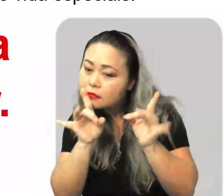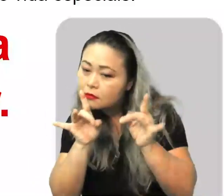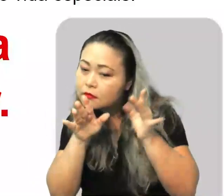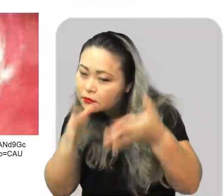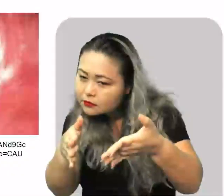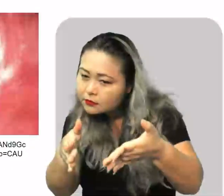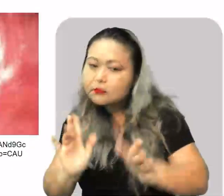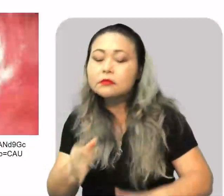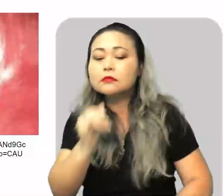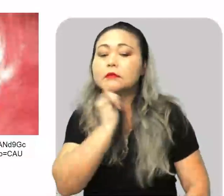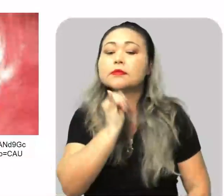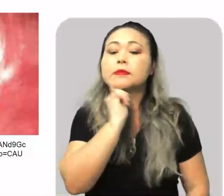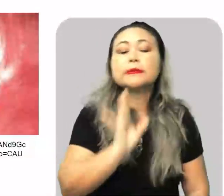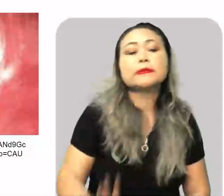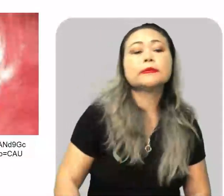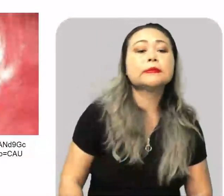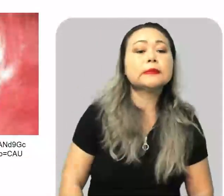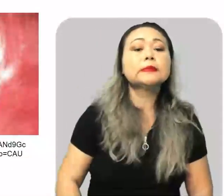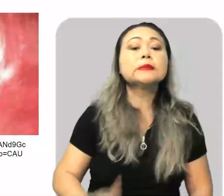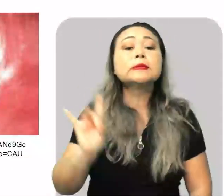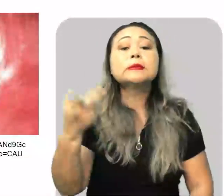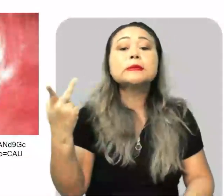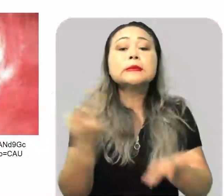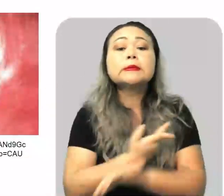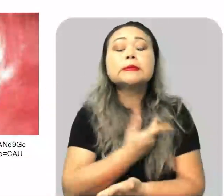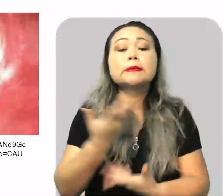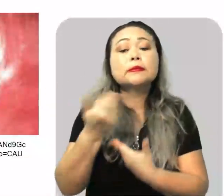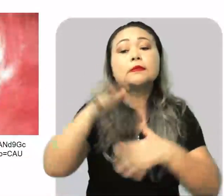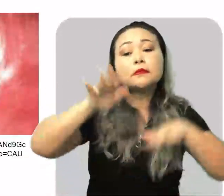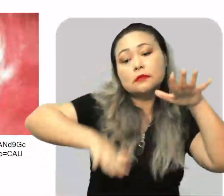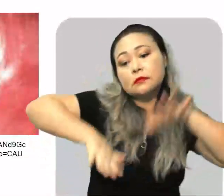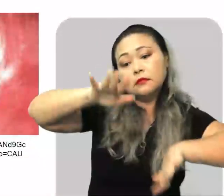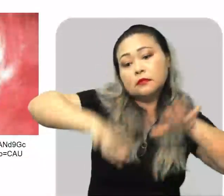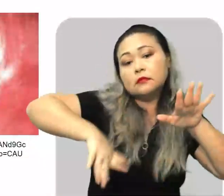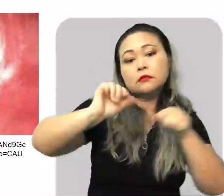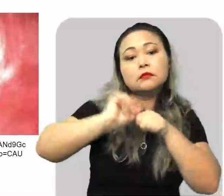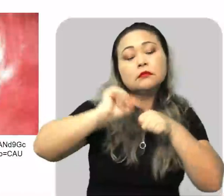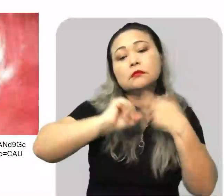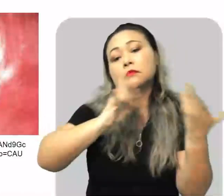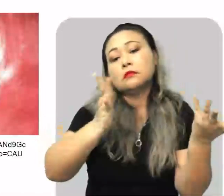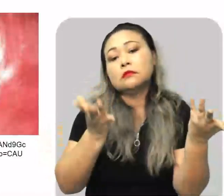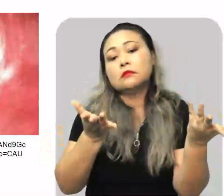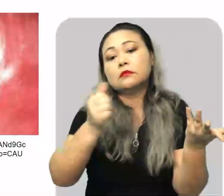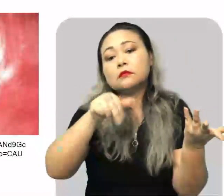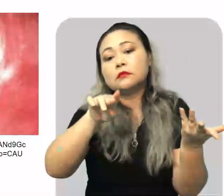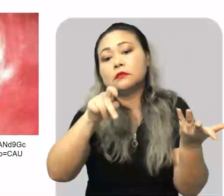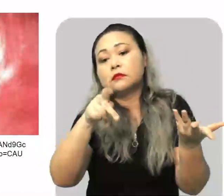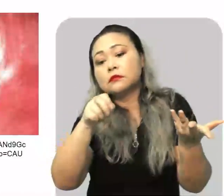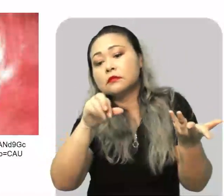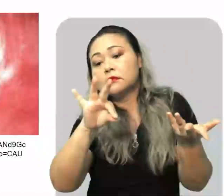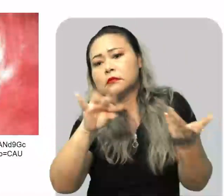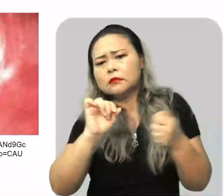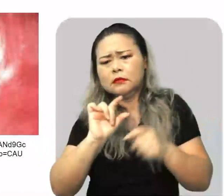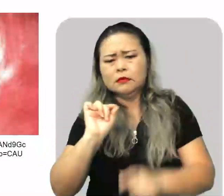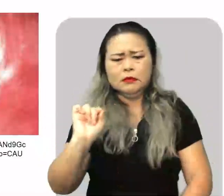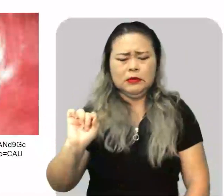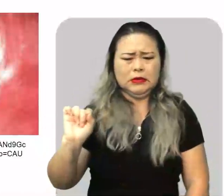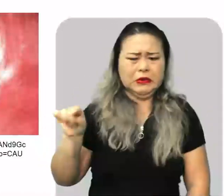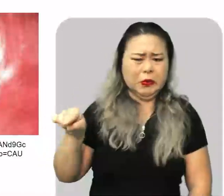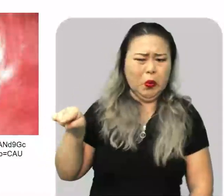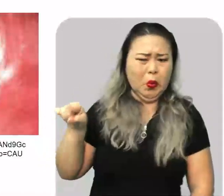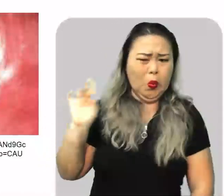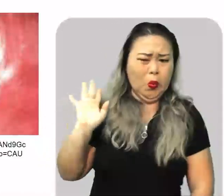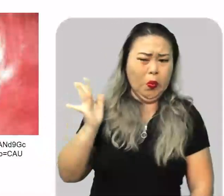alguns exemplos? Como que ocorre no caso dos endoparasitas? Tem gente